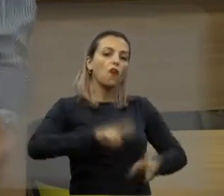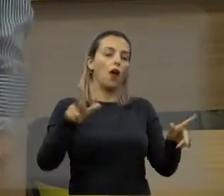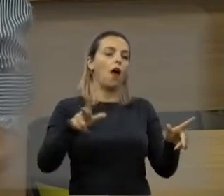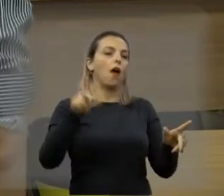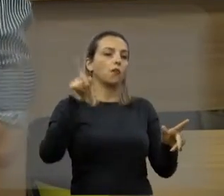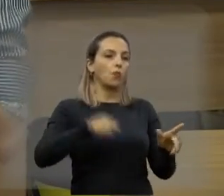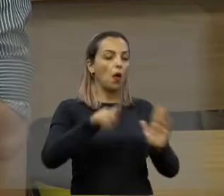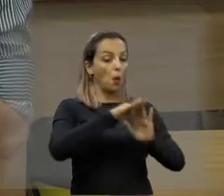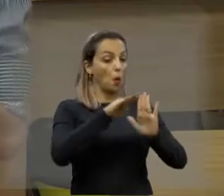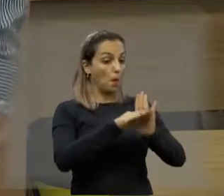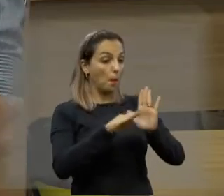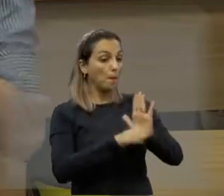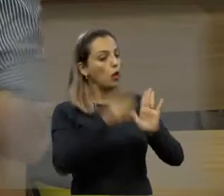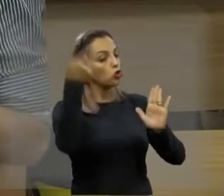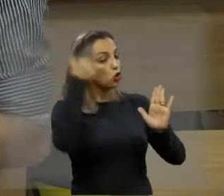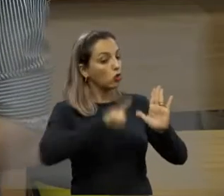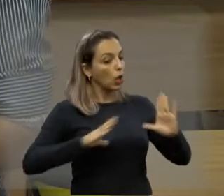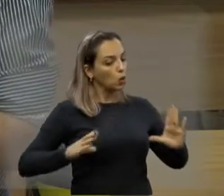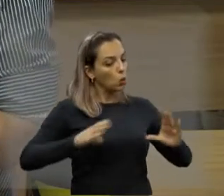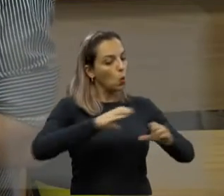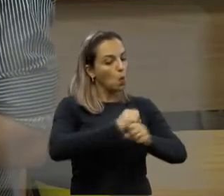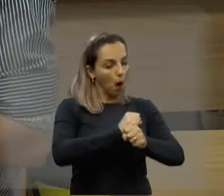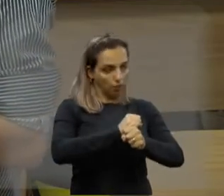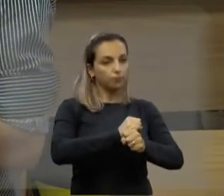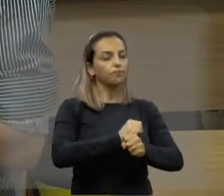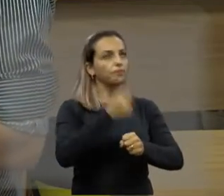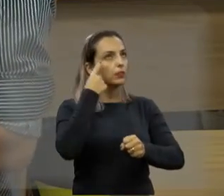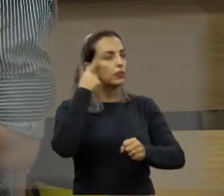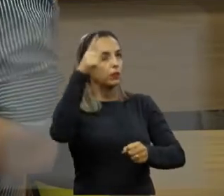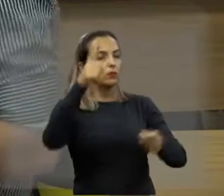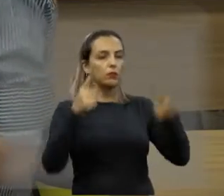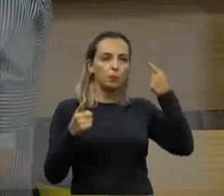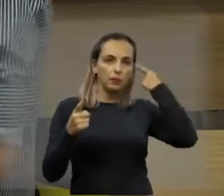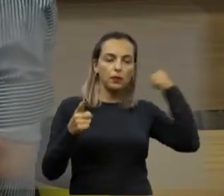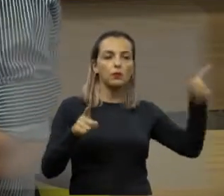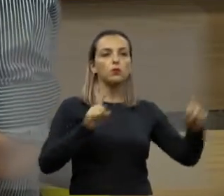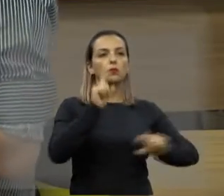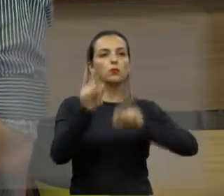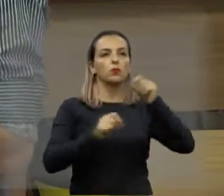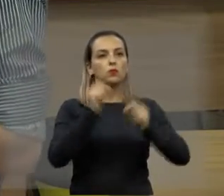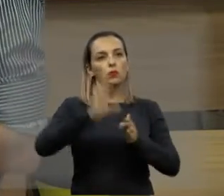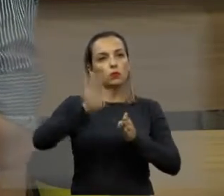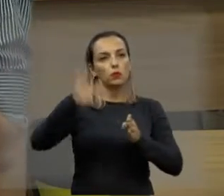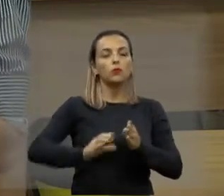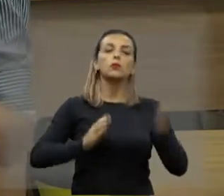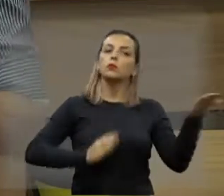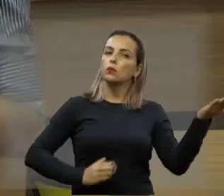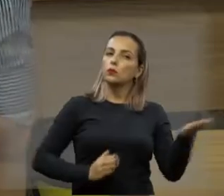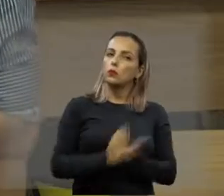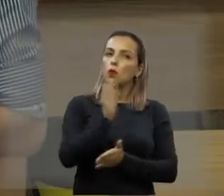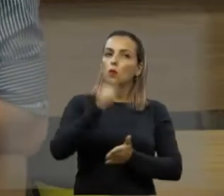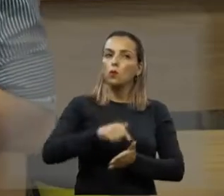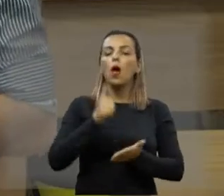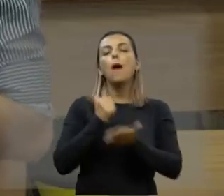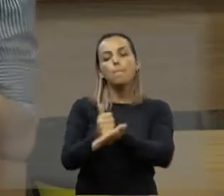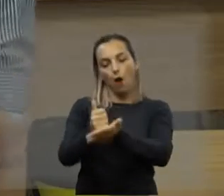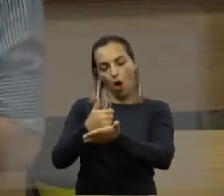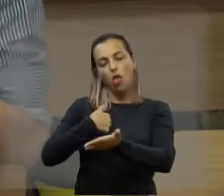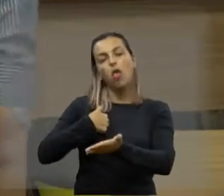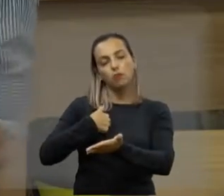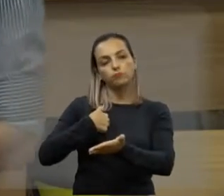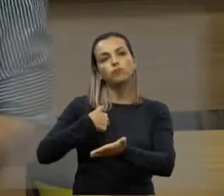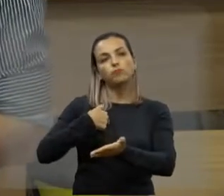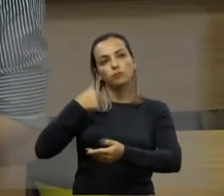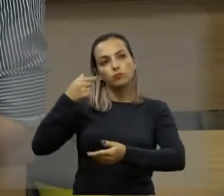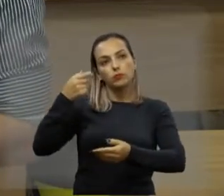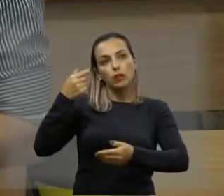então eu achei que o planeta ele consegue condensar essas idéias eu tenho certeza que vai passar aqui na casa contra o nosso volto com nosso apoio eu acho que